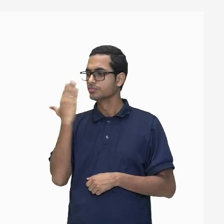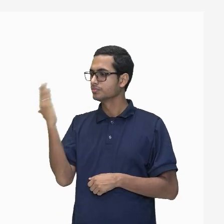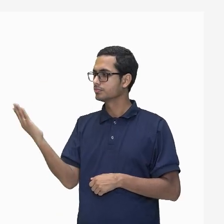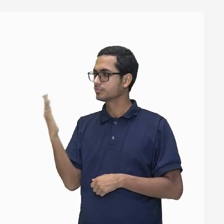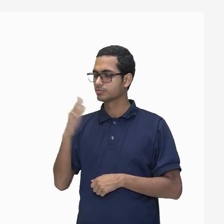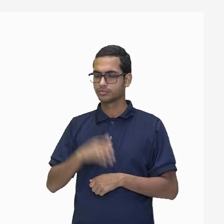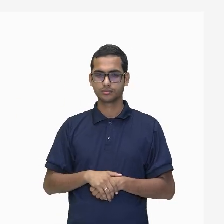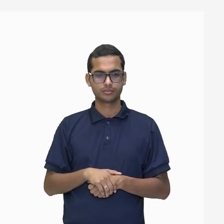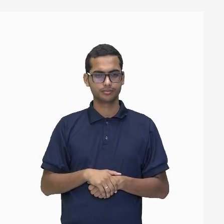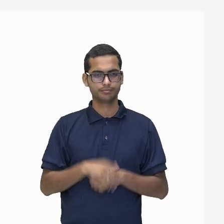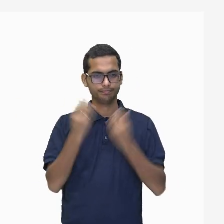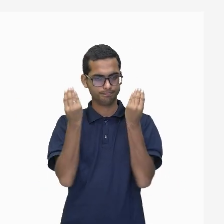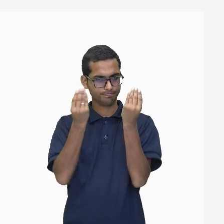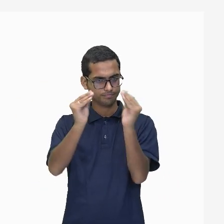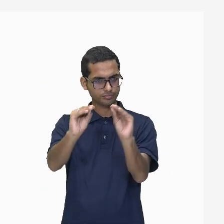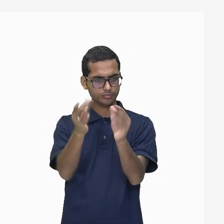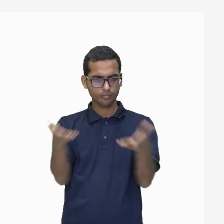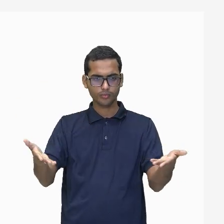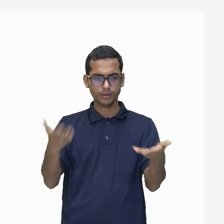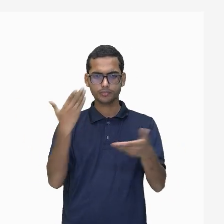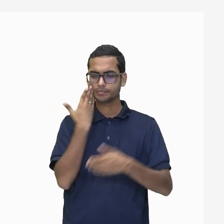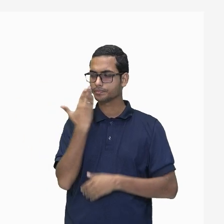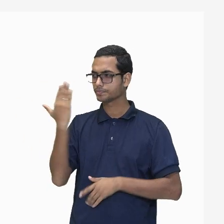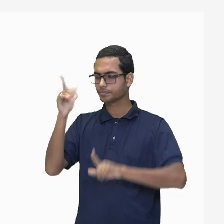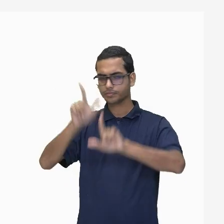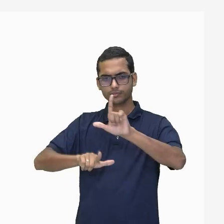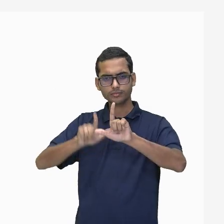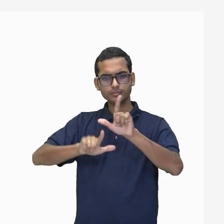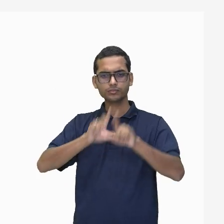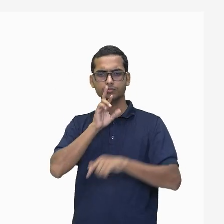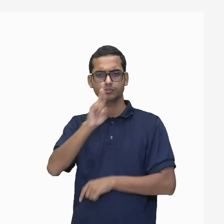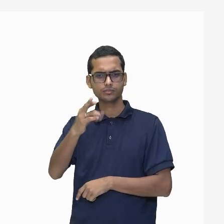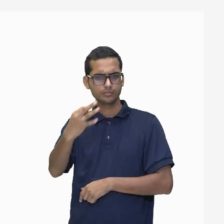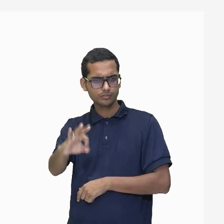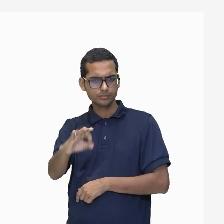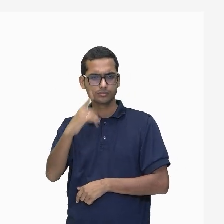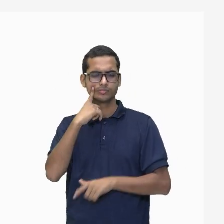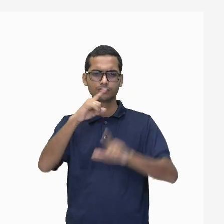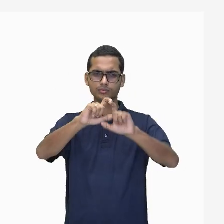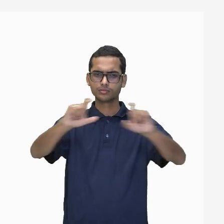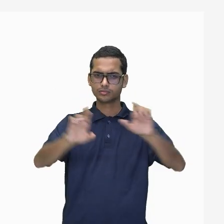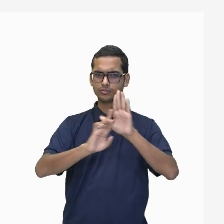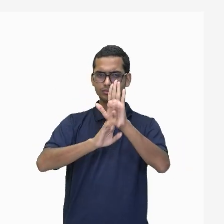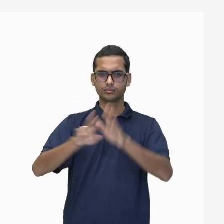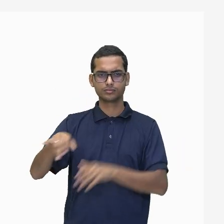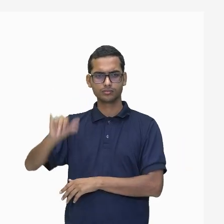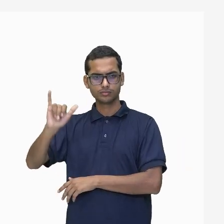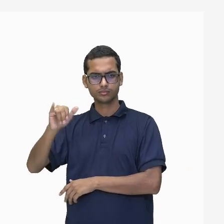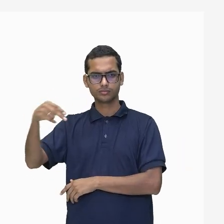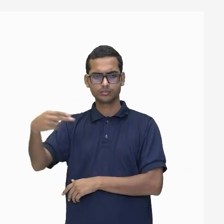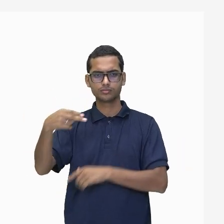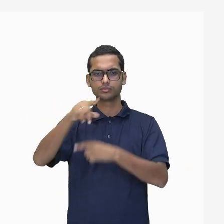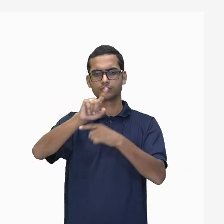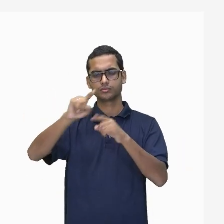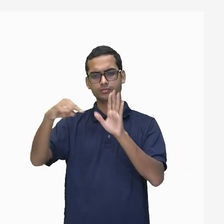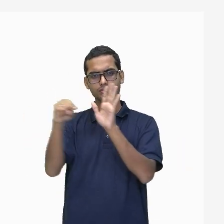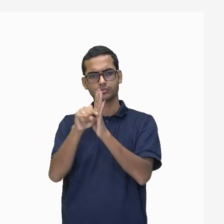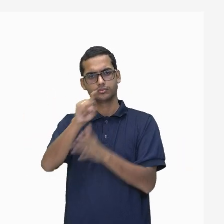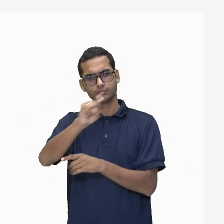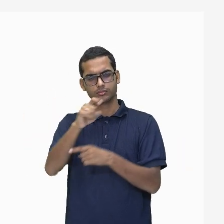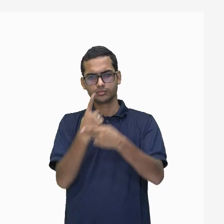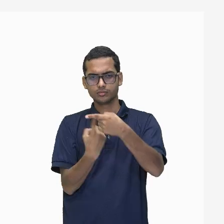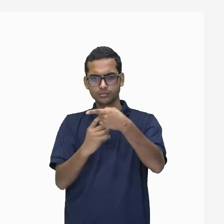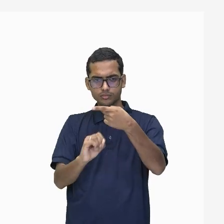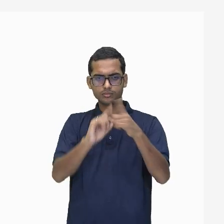na nossa cartela para vocês. Portanto, a expressão que representa a situação é a letra B, y